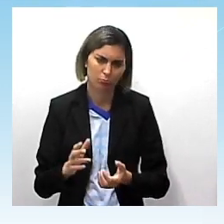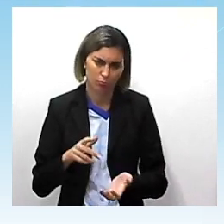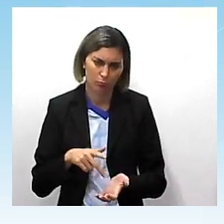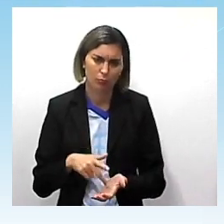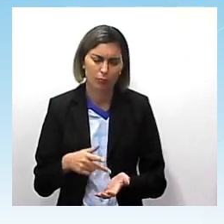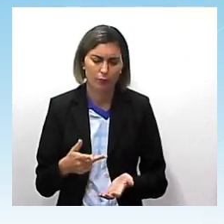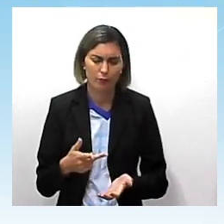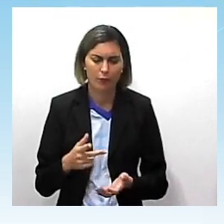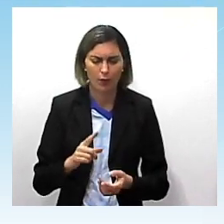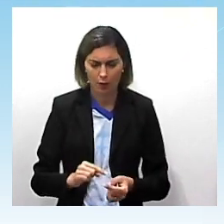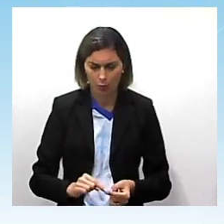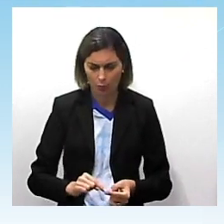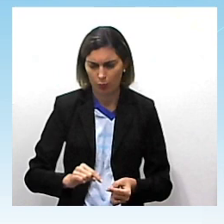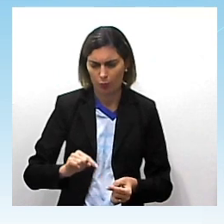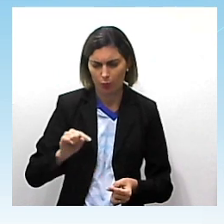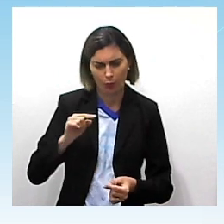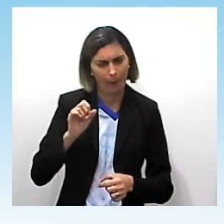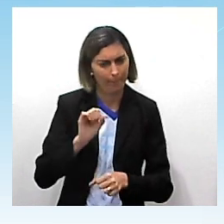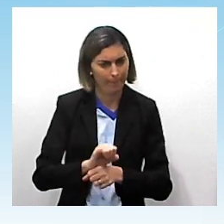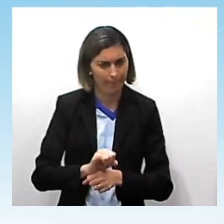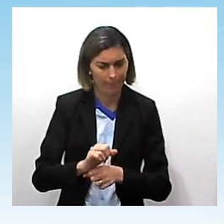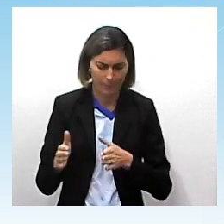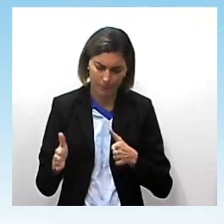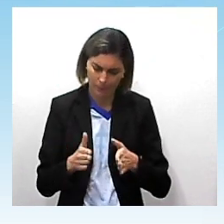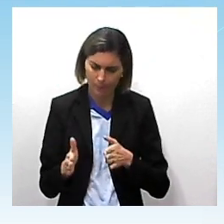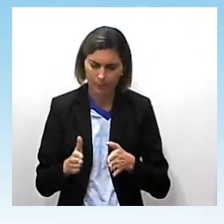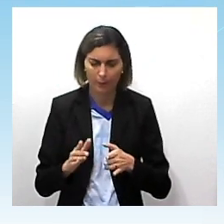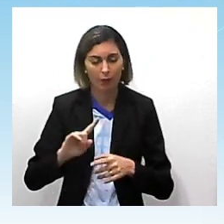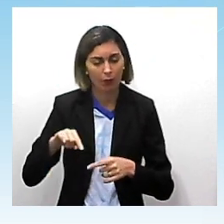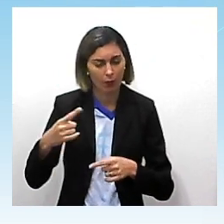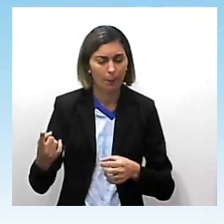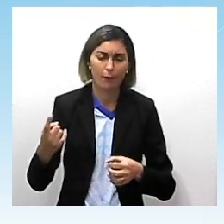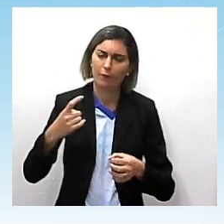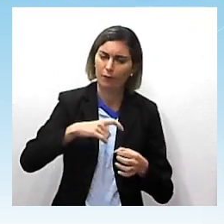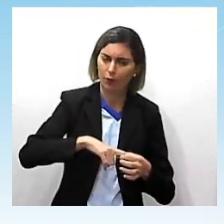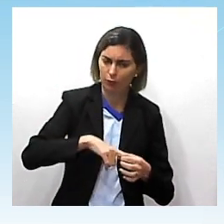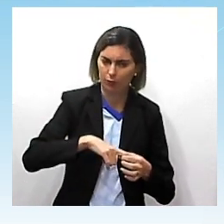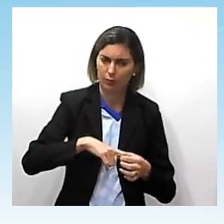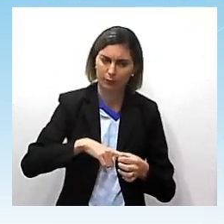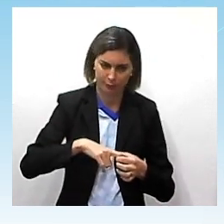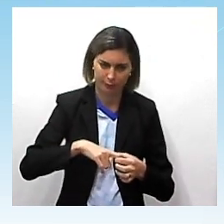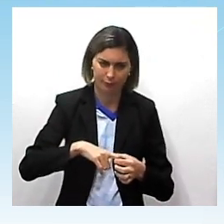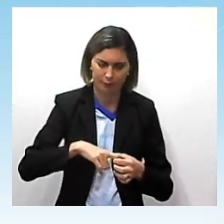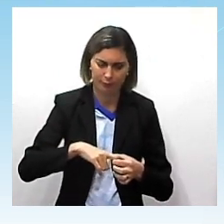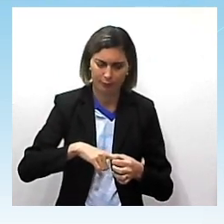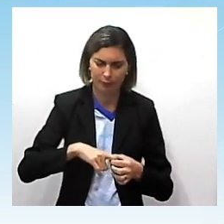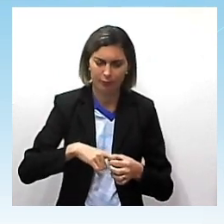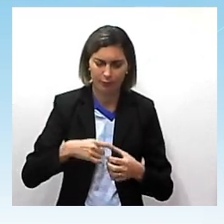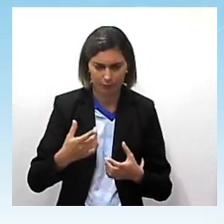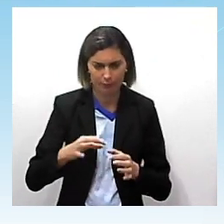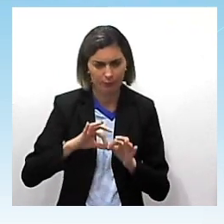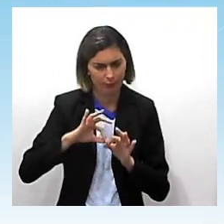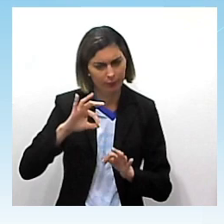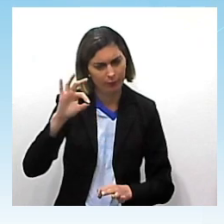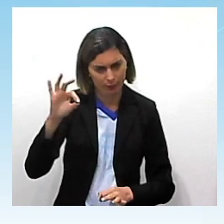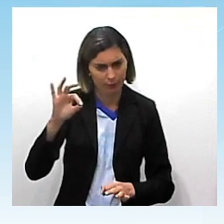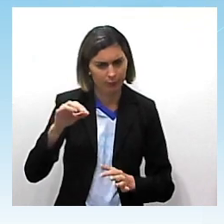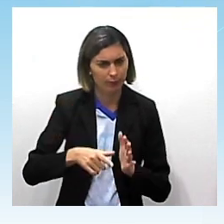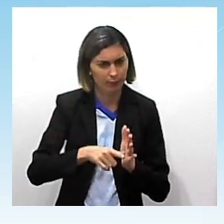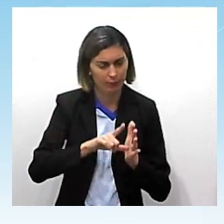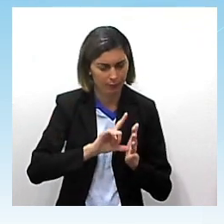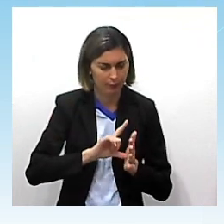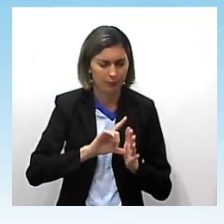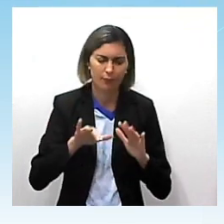tá certo? E aí ele para um tempinho e depois ele volta para a distância